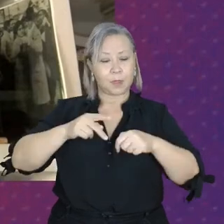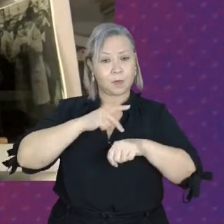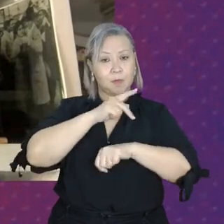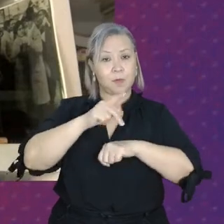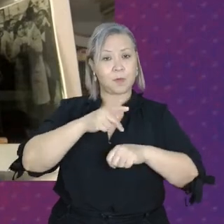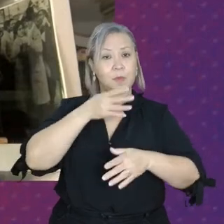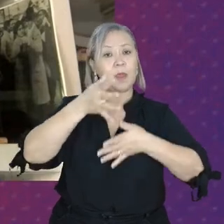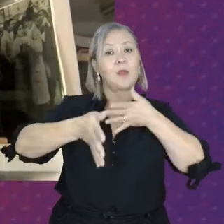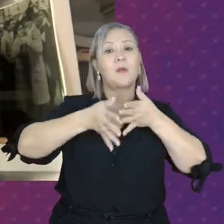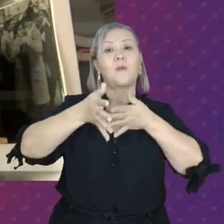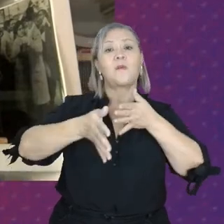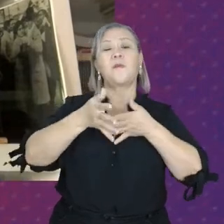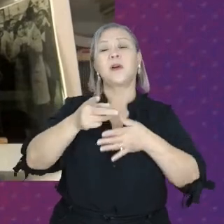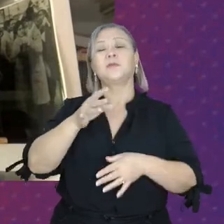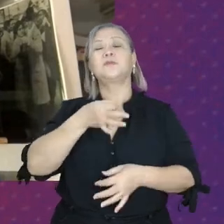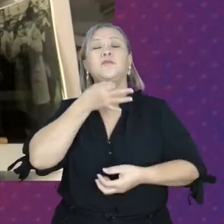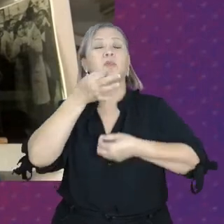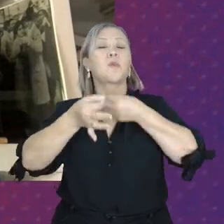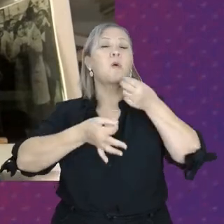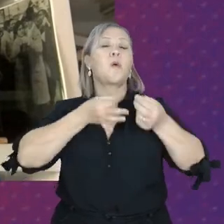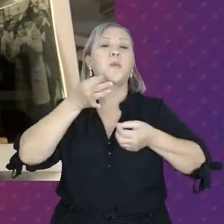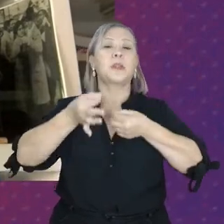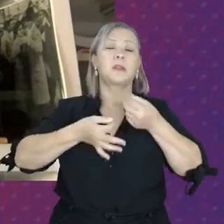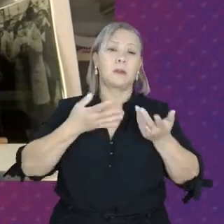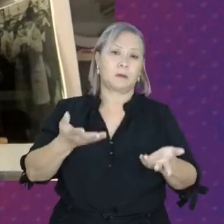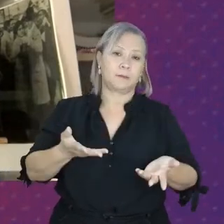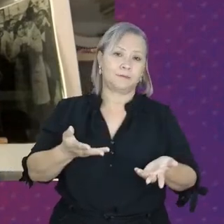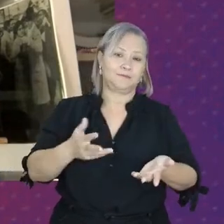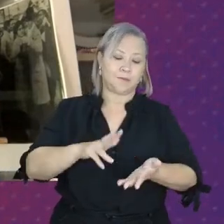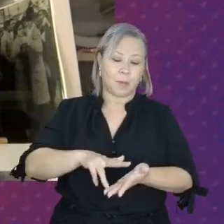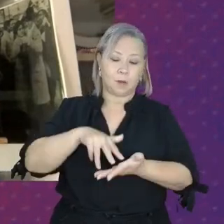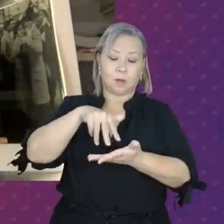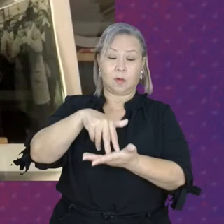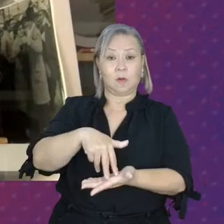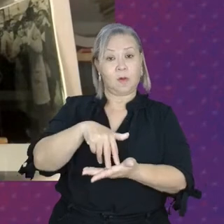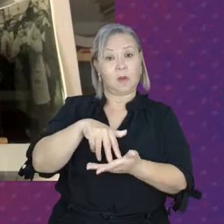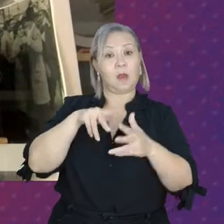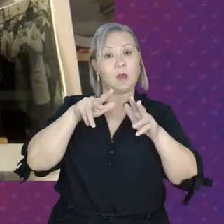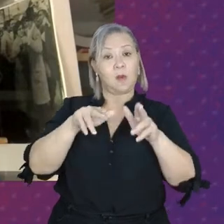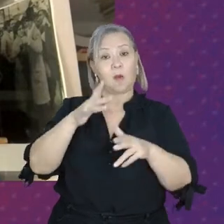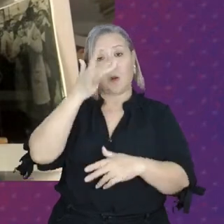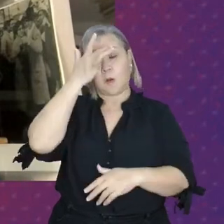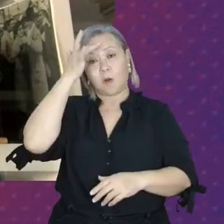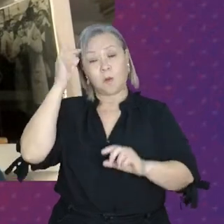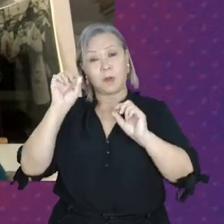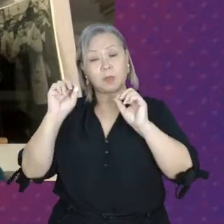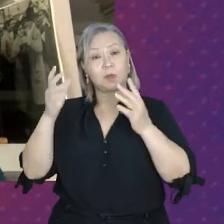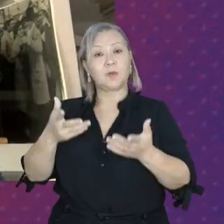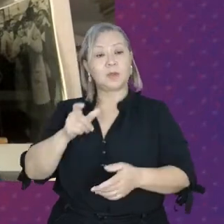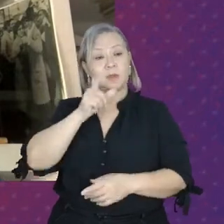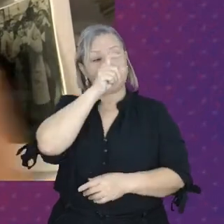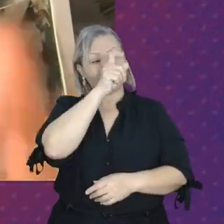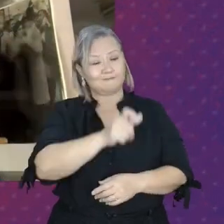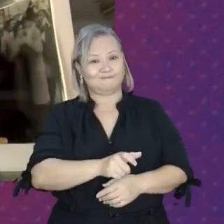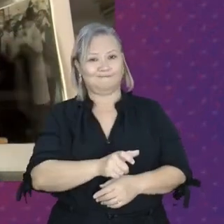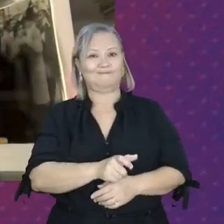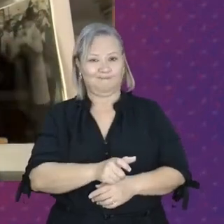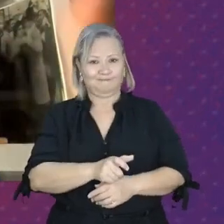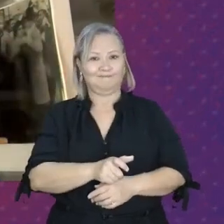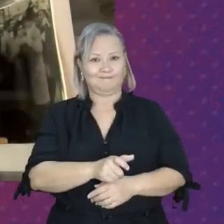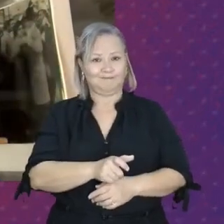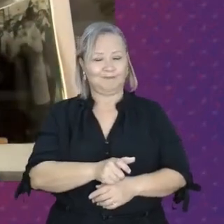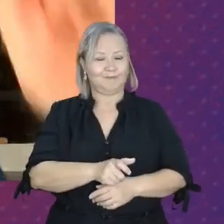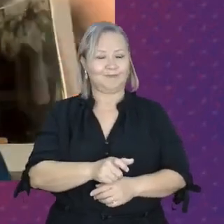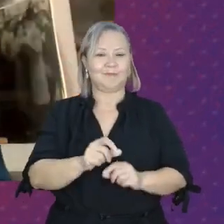falando das suas opiniões, se colocando como pessoas que são sujeitos do seu tempo, da sua vida, no